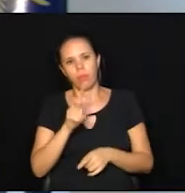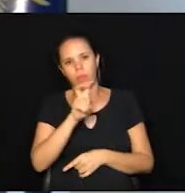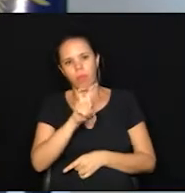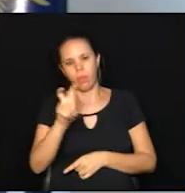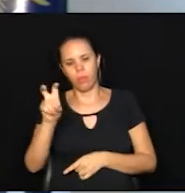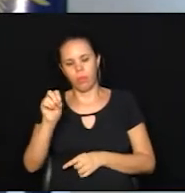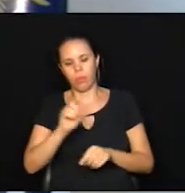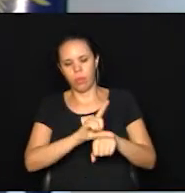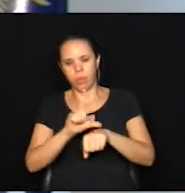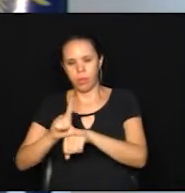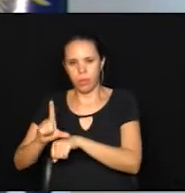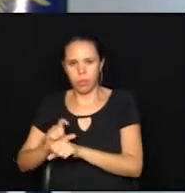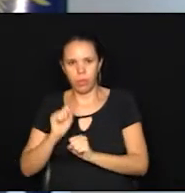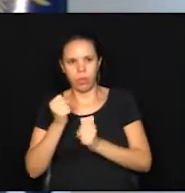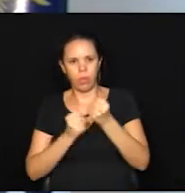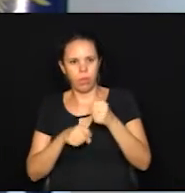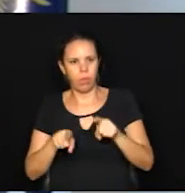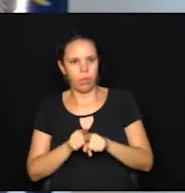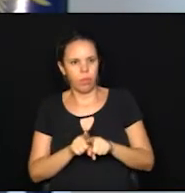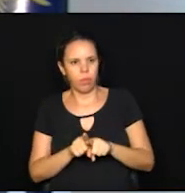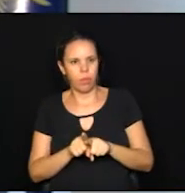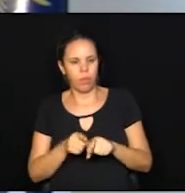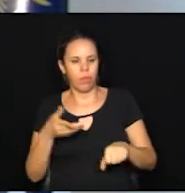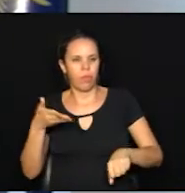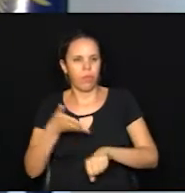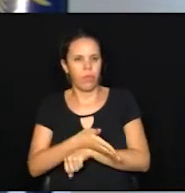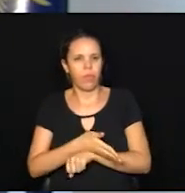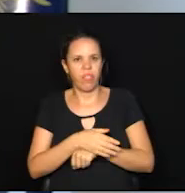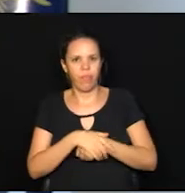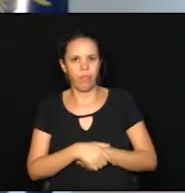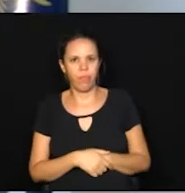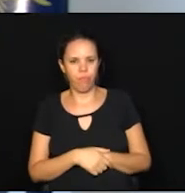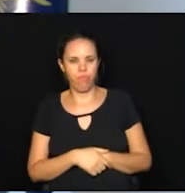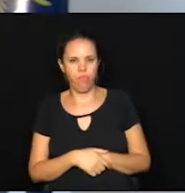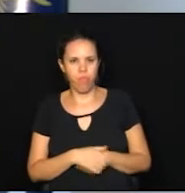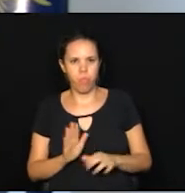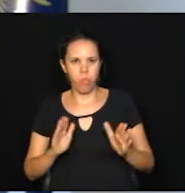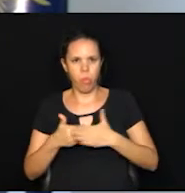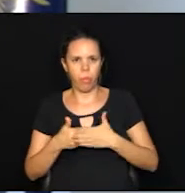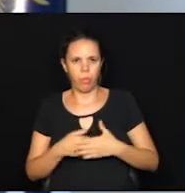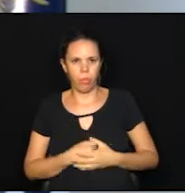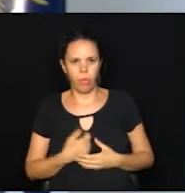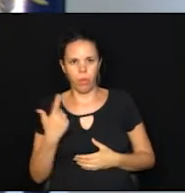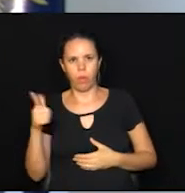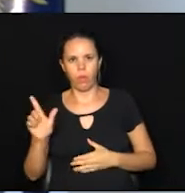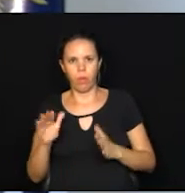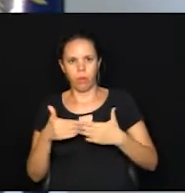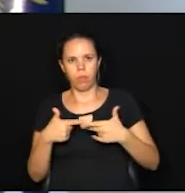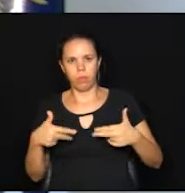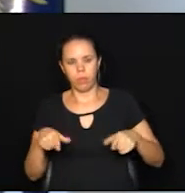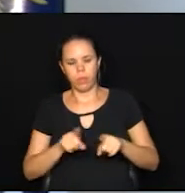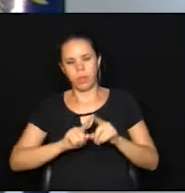500 estabelecimentos comerciais também foram visitados, alguns lacrados e outros fechados.